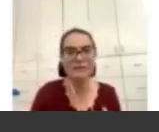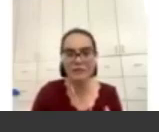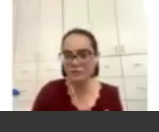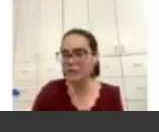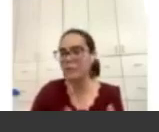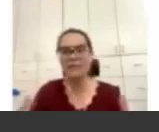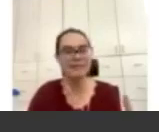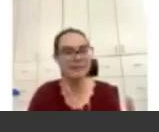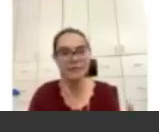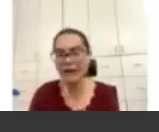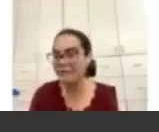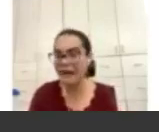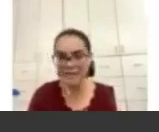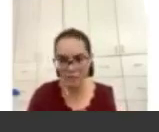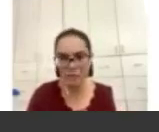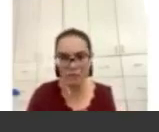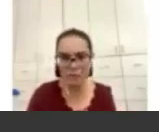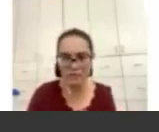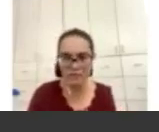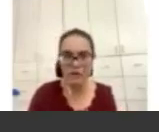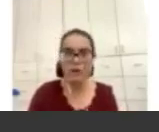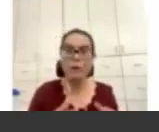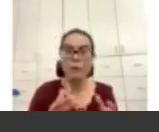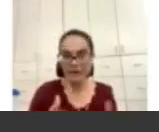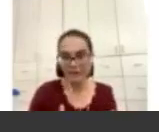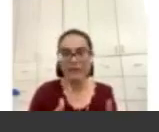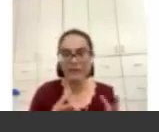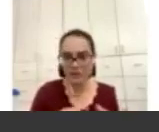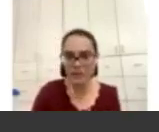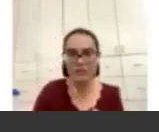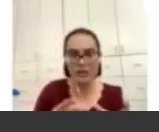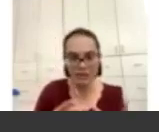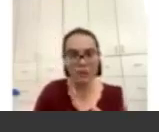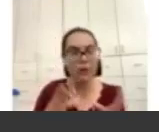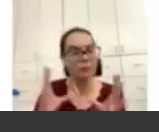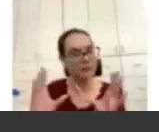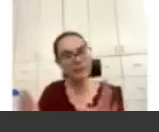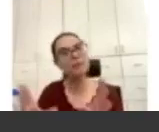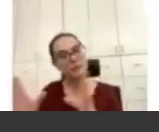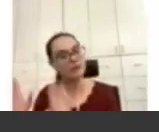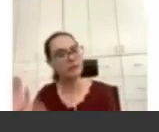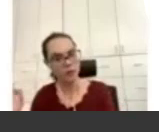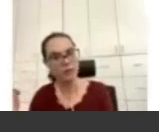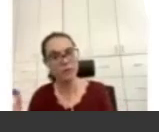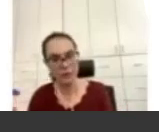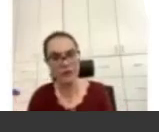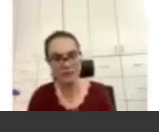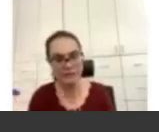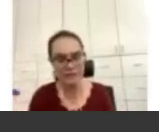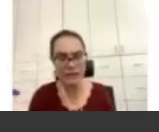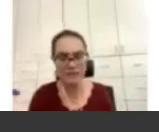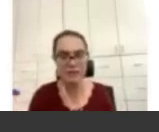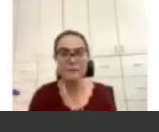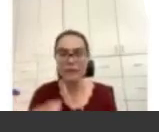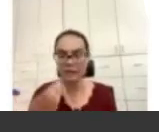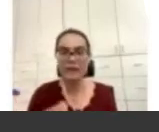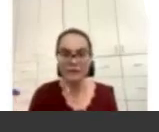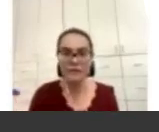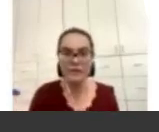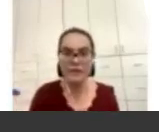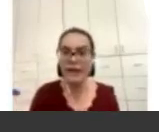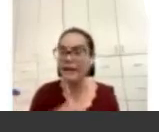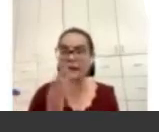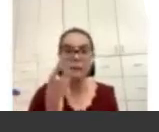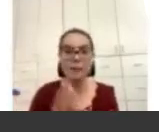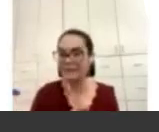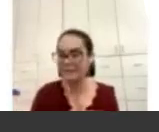lesões que podem significar várias outras coisas. O PAC, além de direcionar que, tem que pensar em monkeypox nesses casos, ele vai